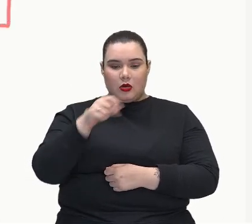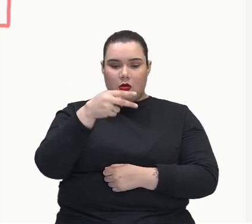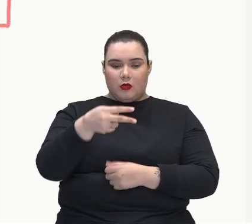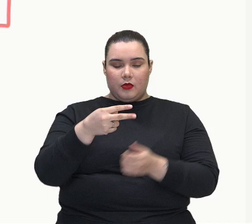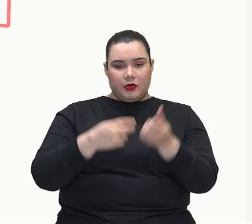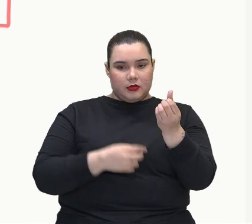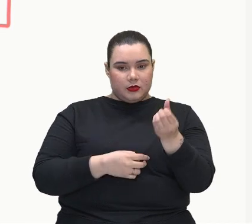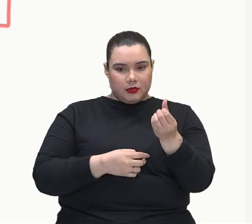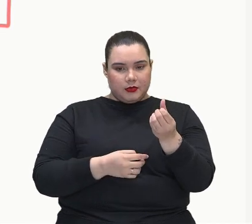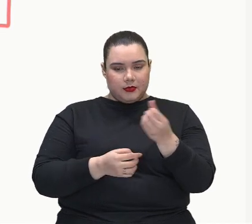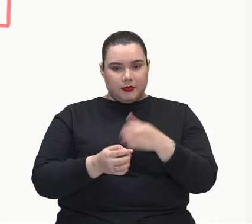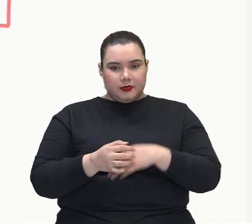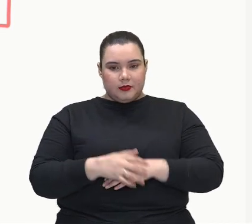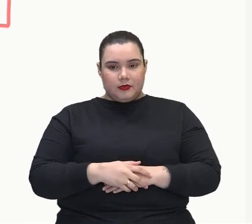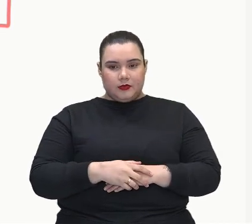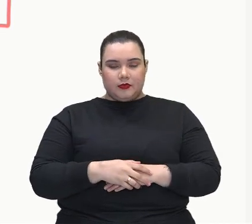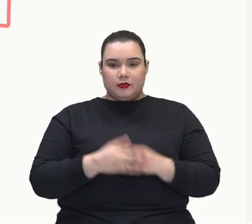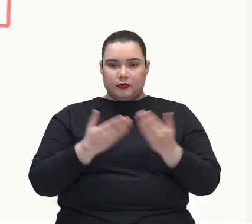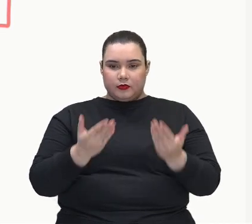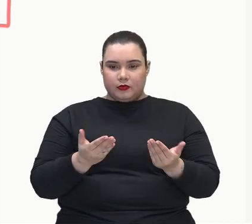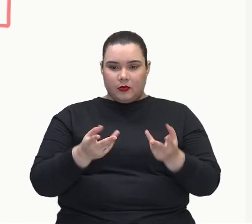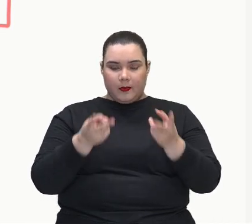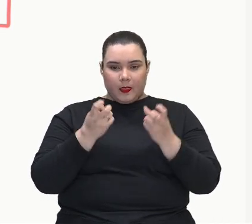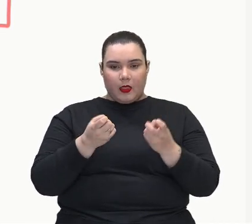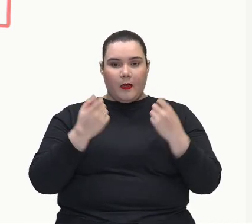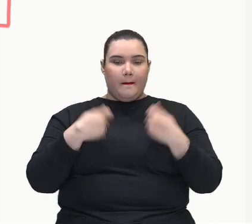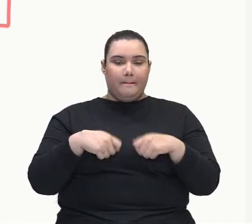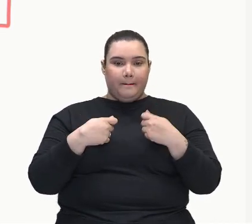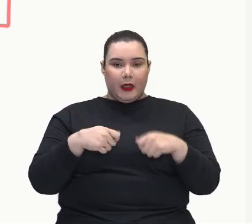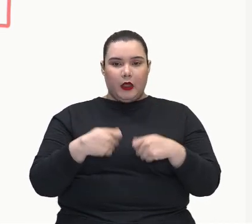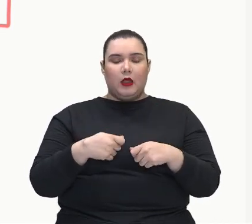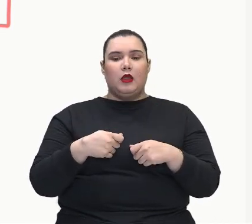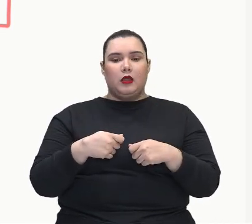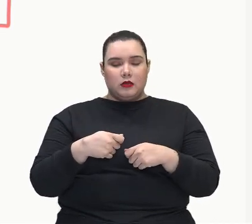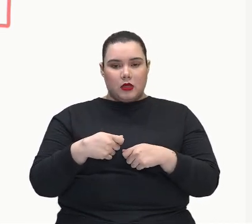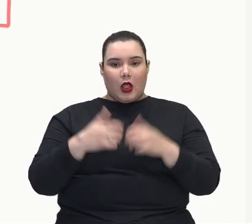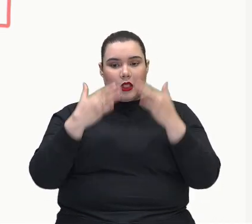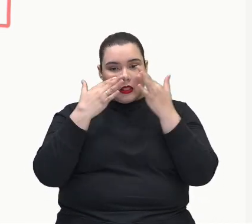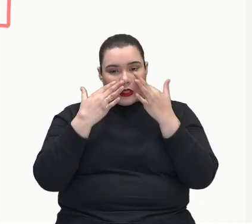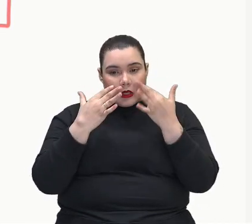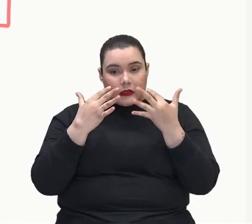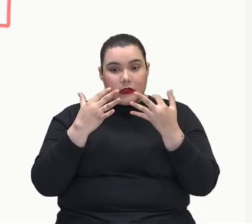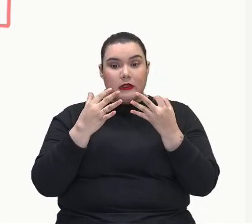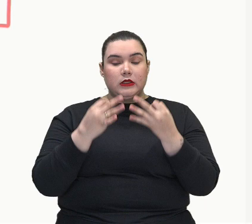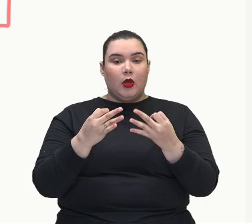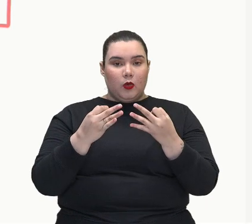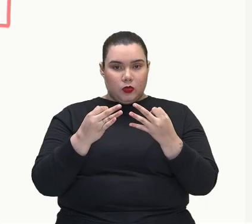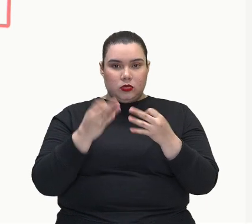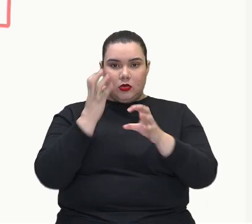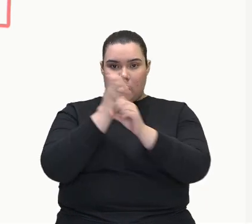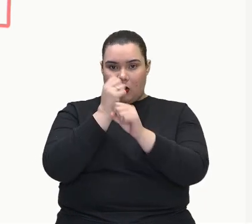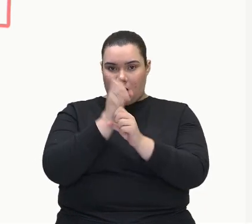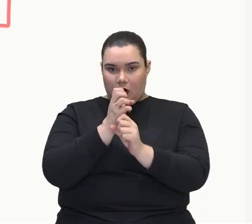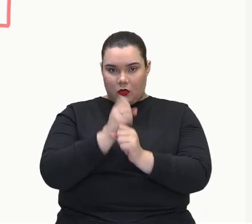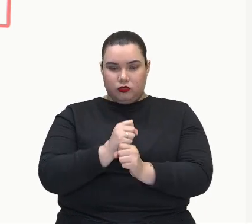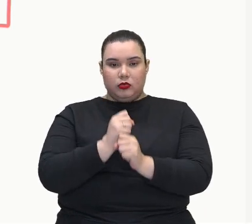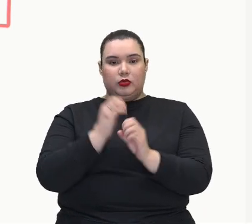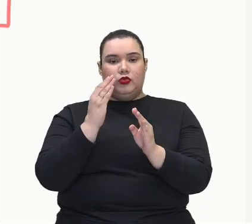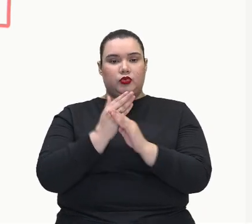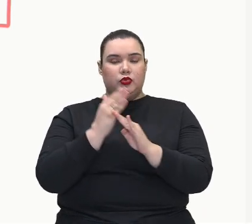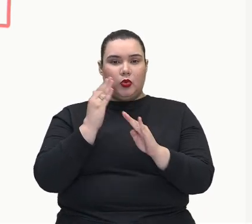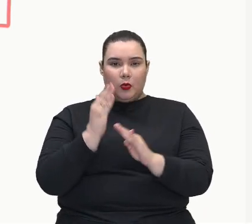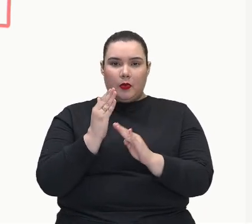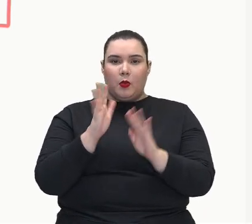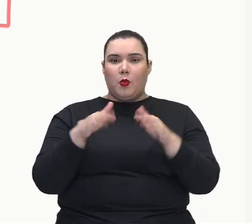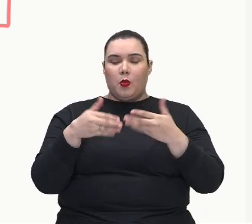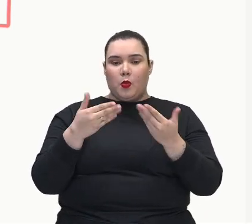igual a 6. Então, vejam, devemos ter mesmo muita atenção na hora de identificar